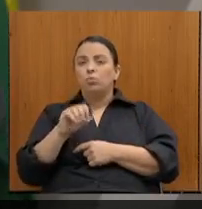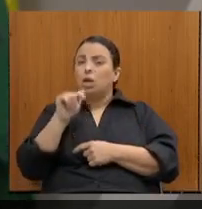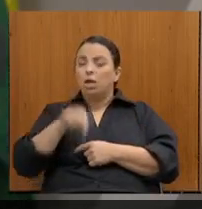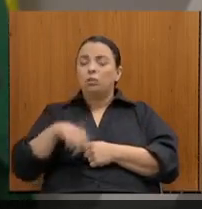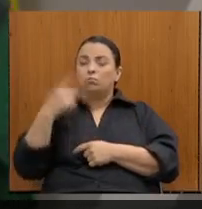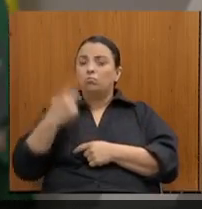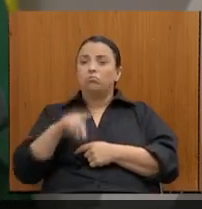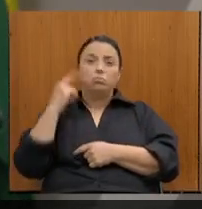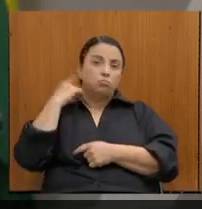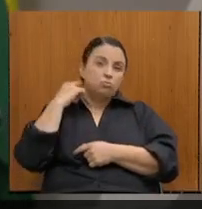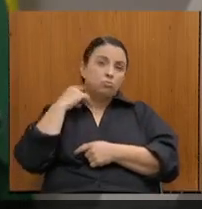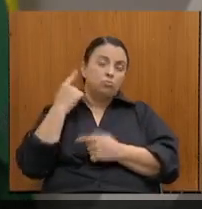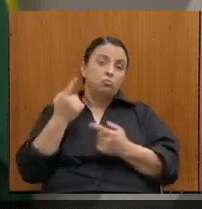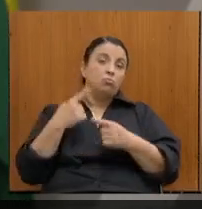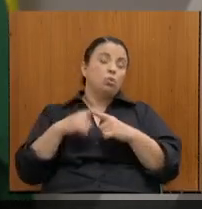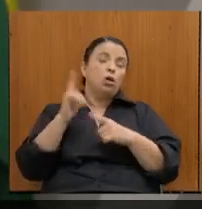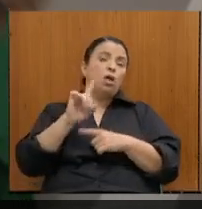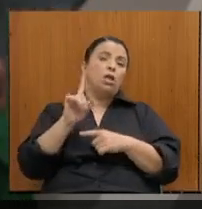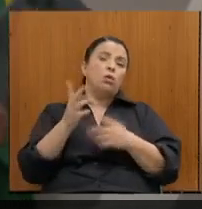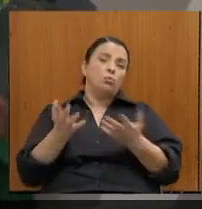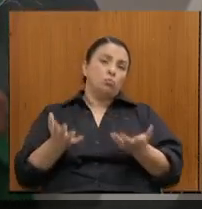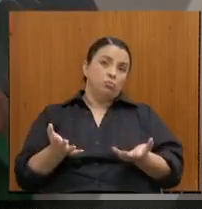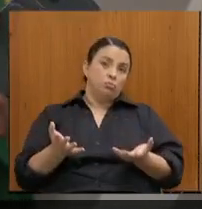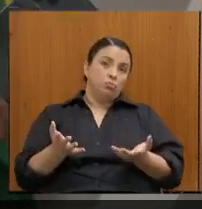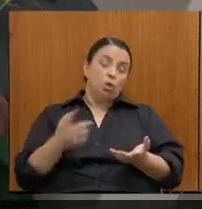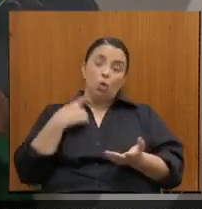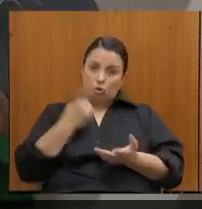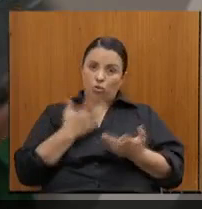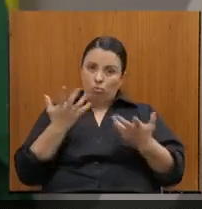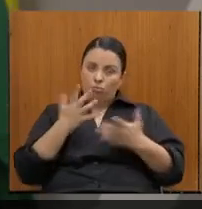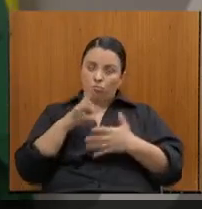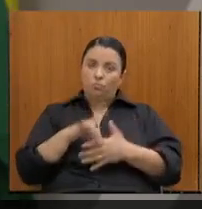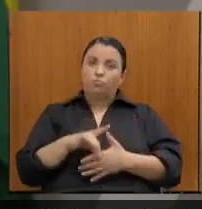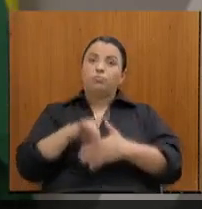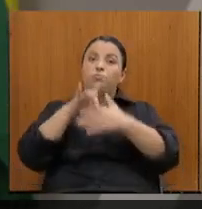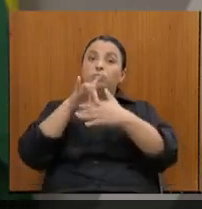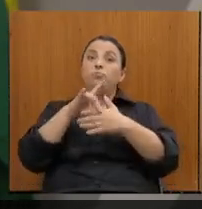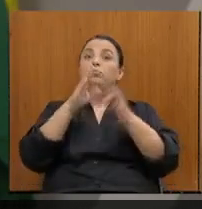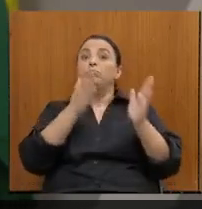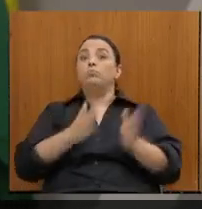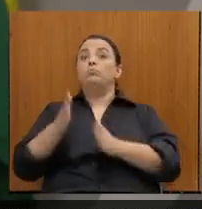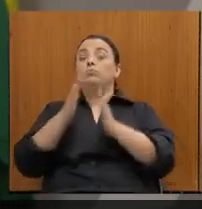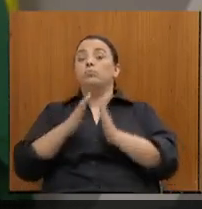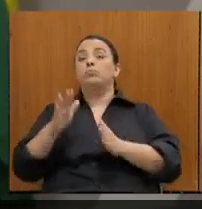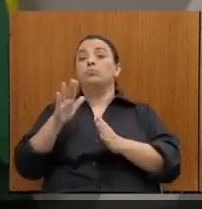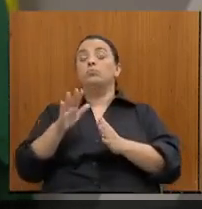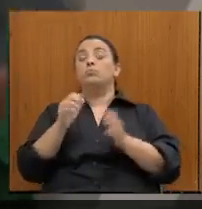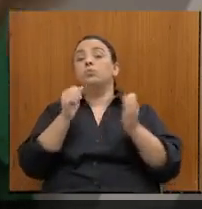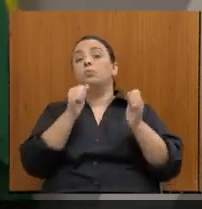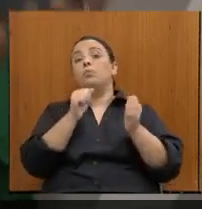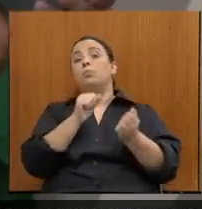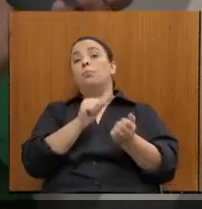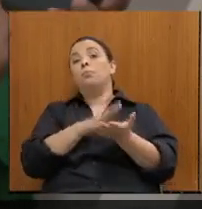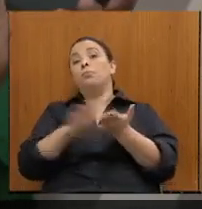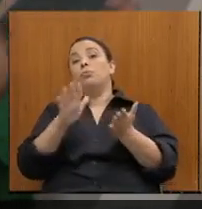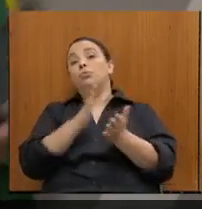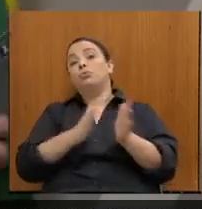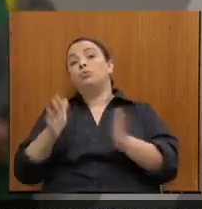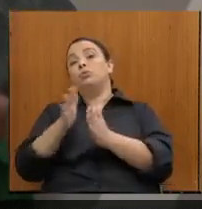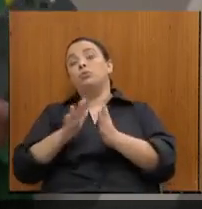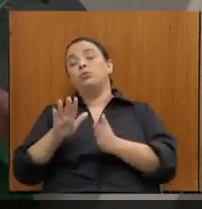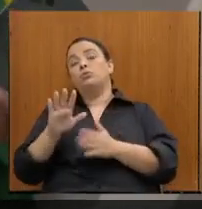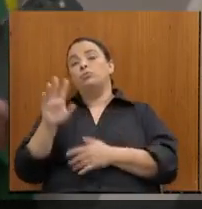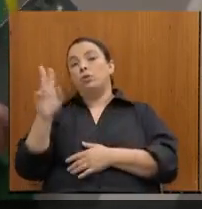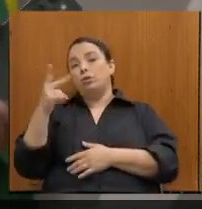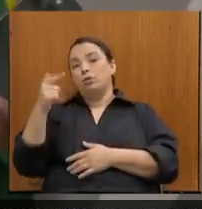já que nós pretendemos liberar a produção de hidrogênio verde e uma ferramenta